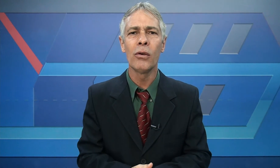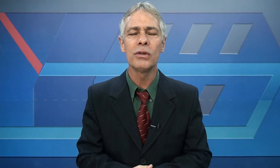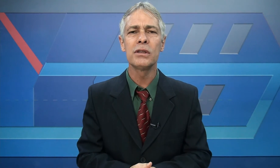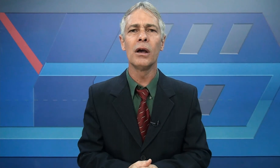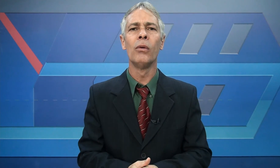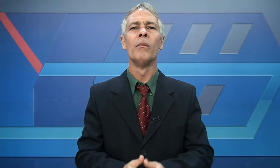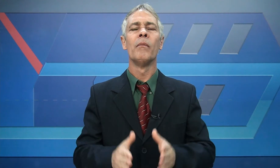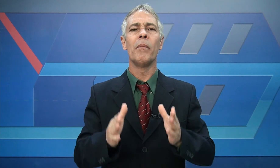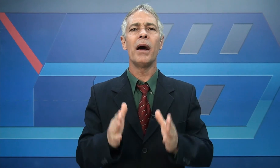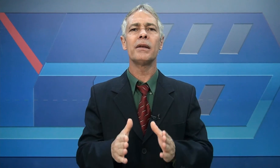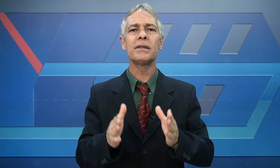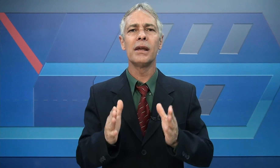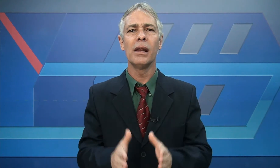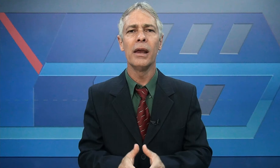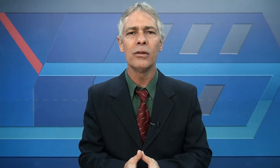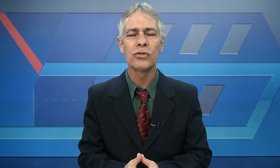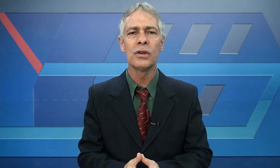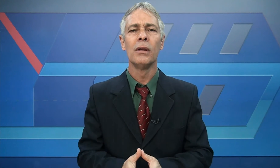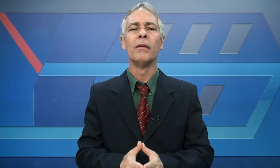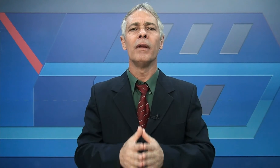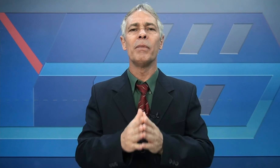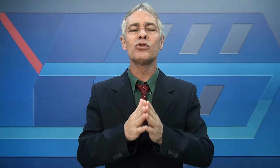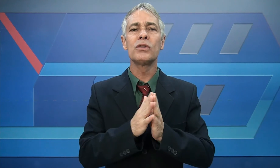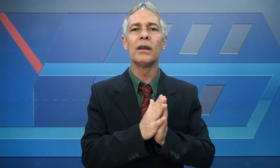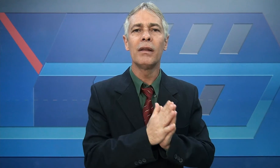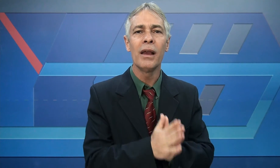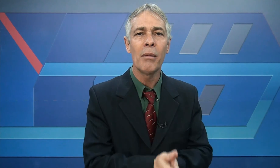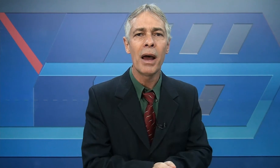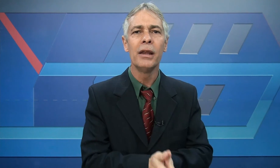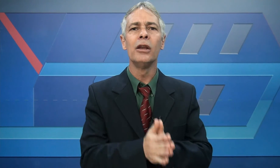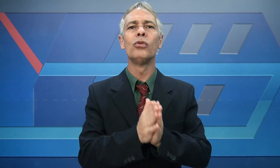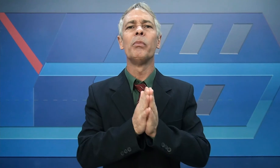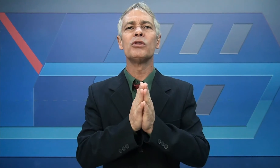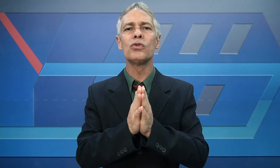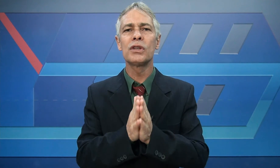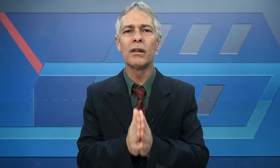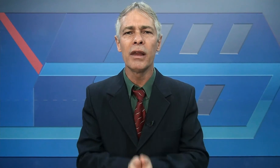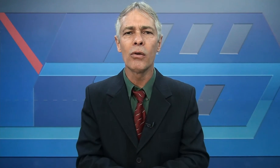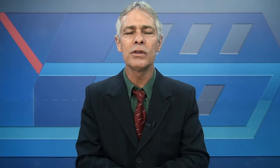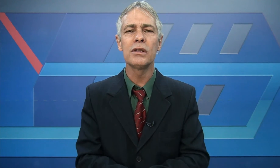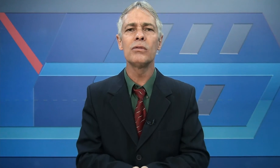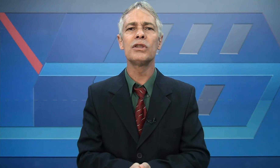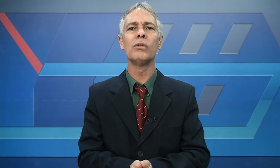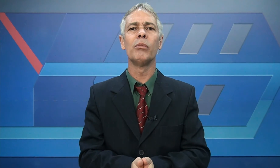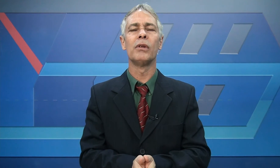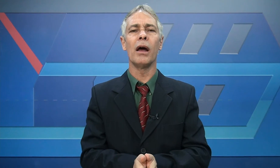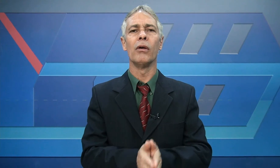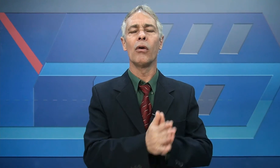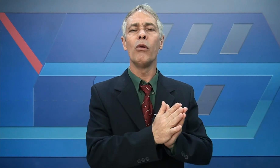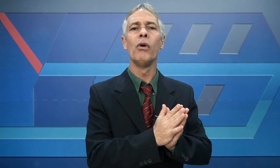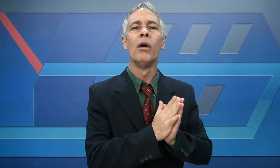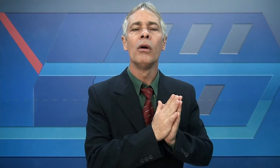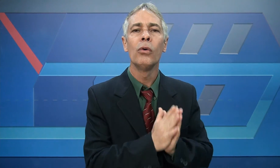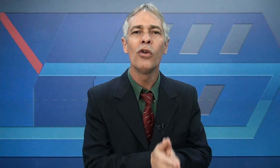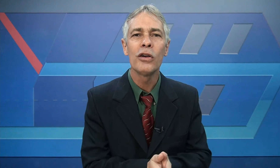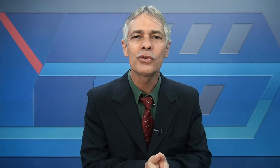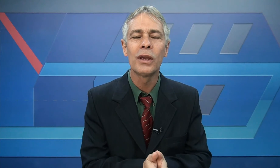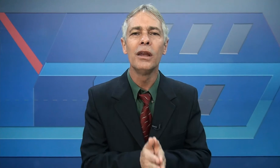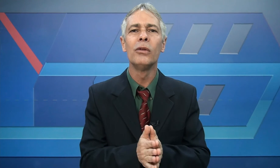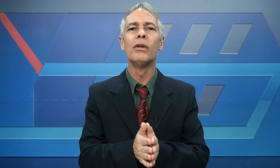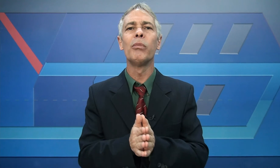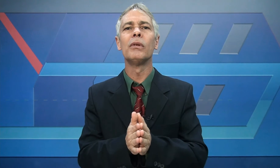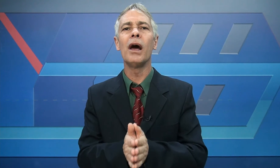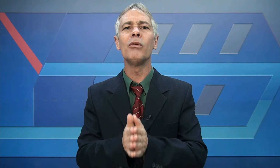que têm condição para ser eleitos, né? Pessoas que têm gabarito, pessoas que têm condição de ser um deputado. Como o